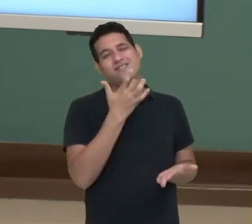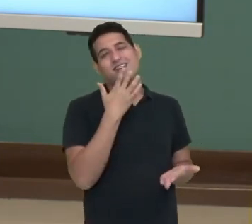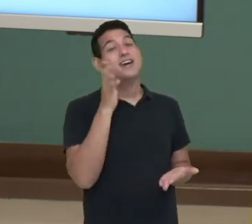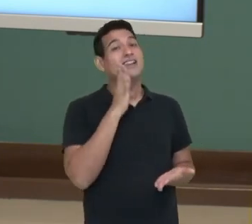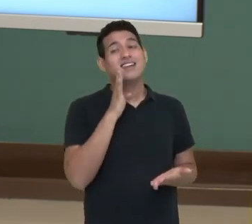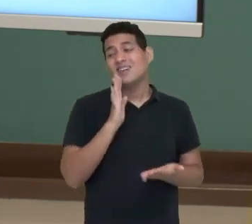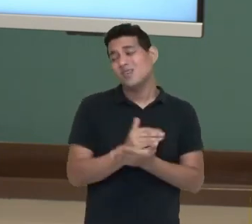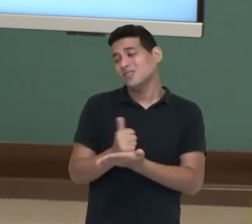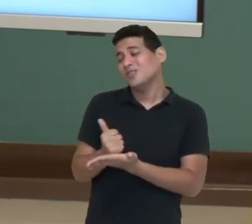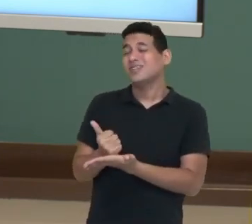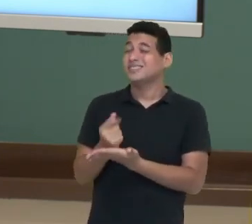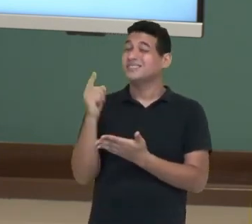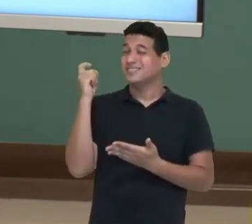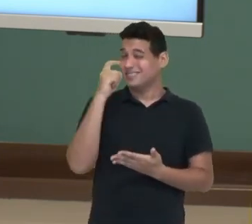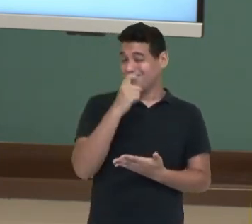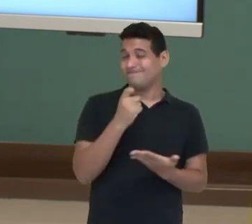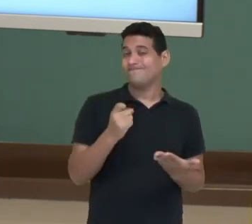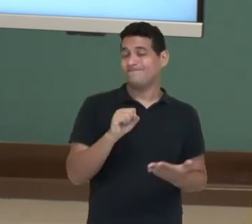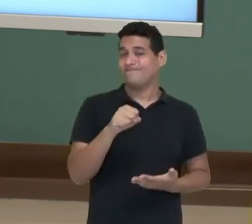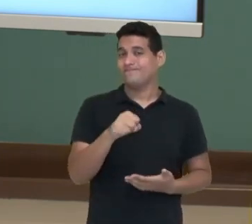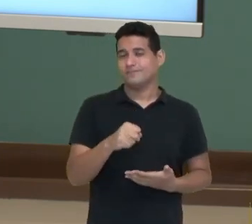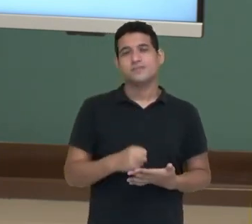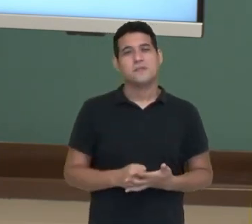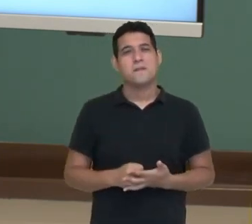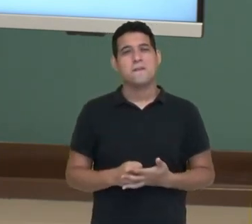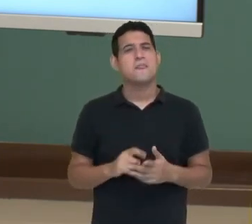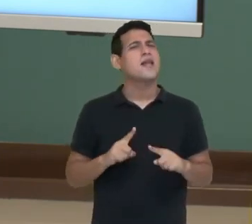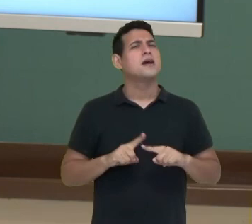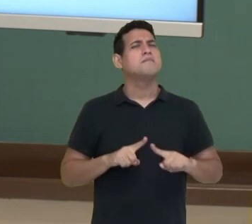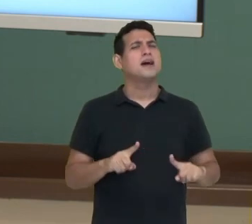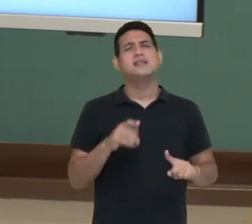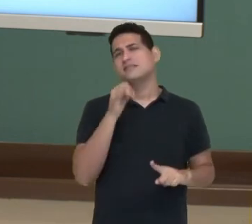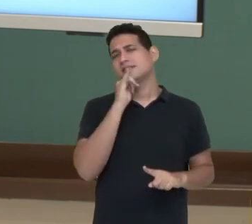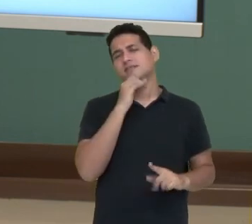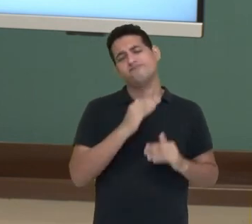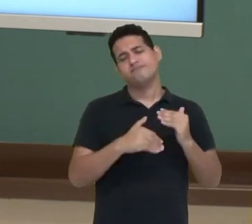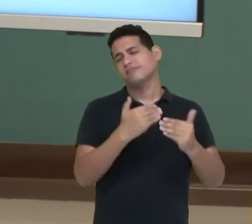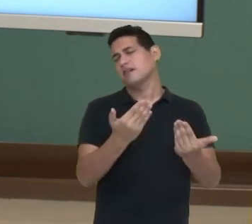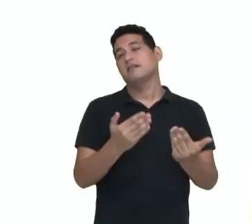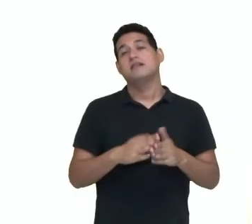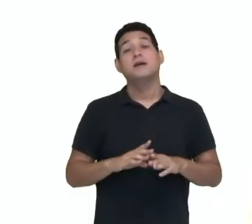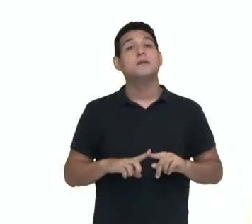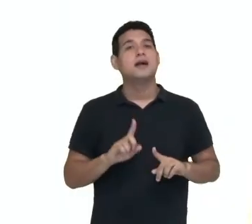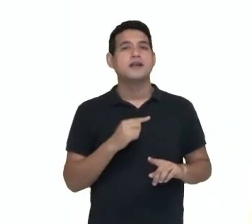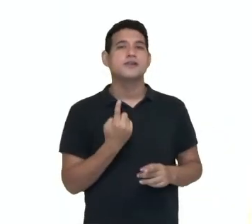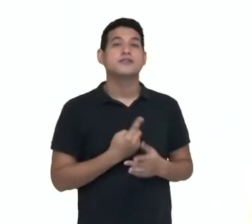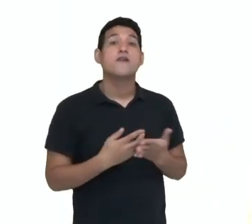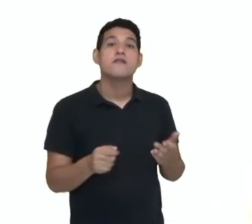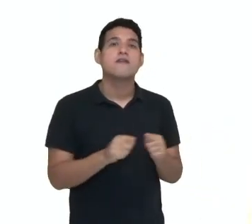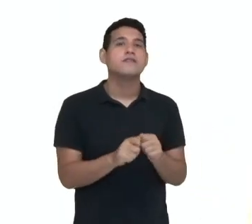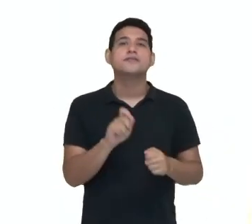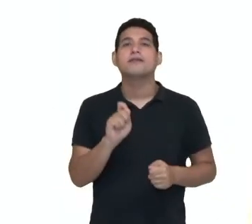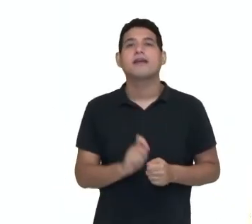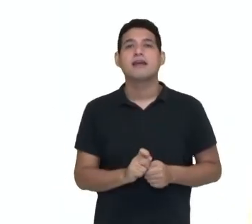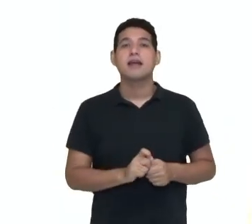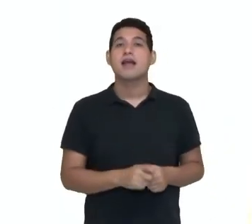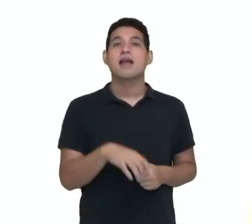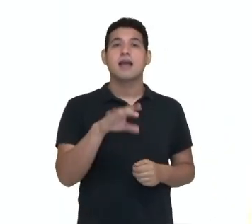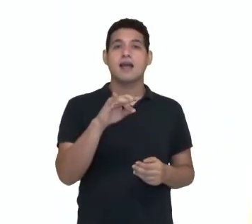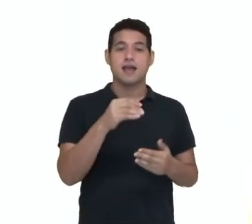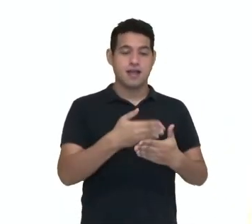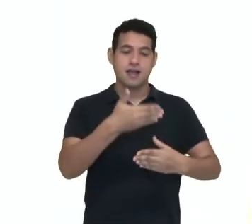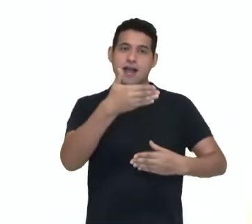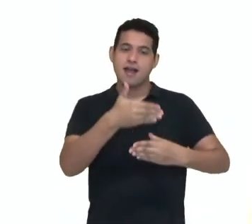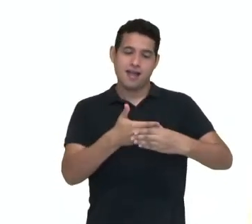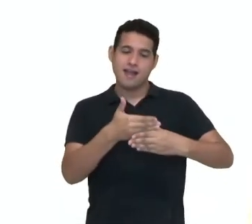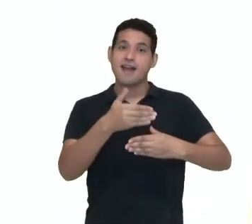facilidade, outros nós temos menos facilidade, mas por aí vai. Nós vamos agora fazer cartões, tá bom? Olha aí, ó, o que